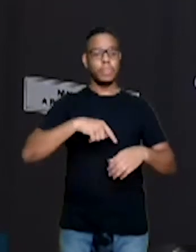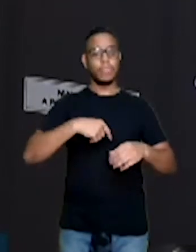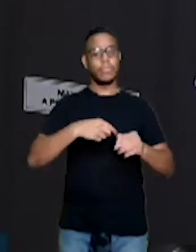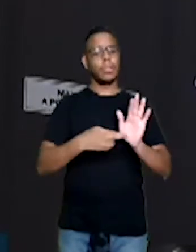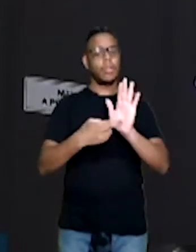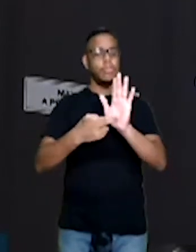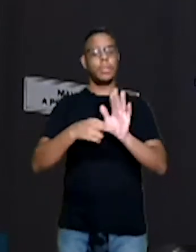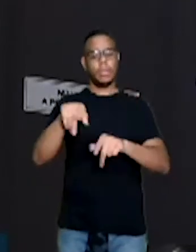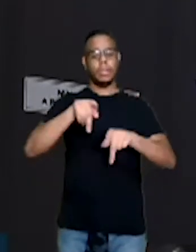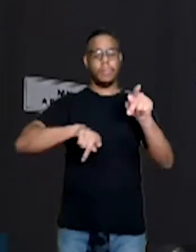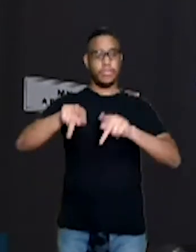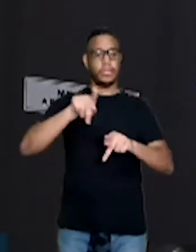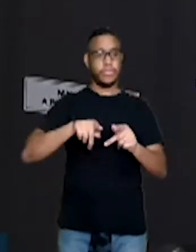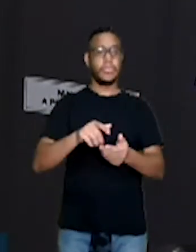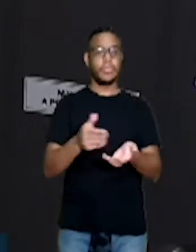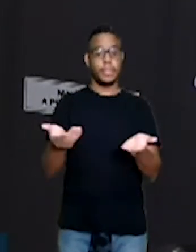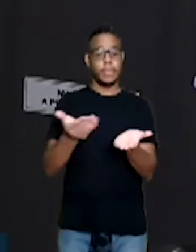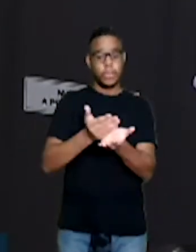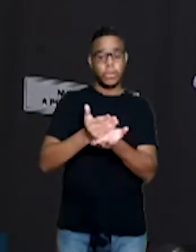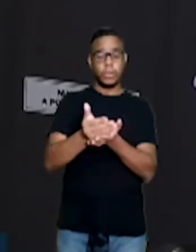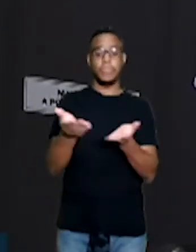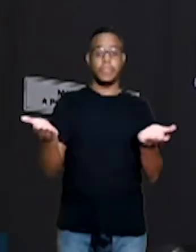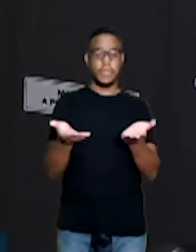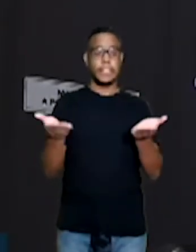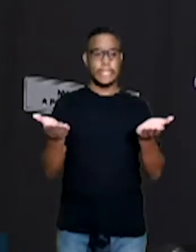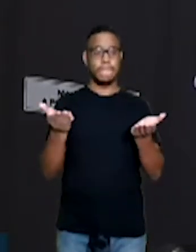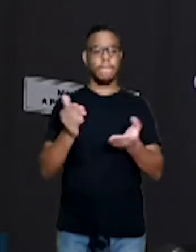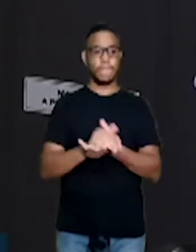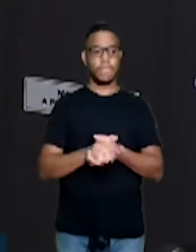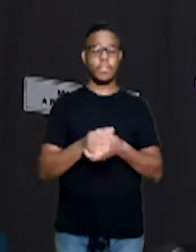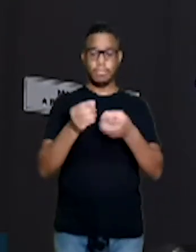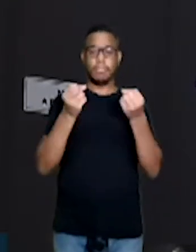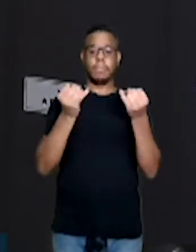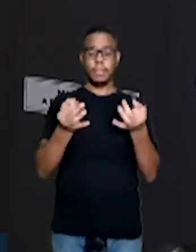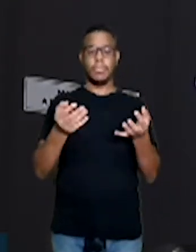E iniciamos aqui a nossa fala,